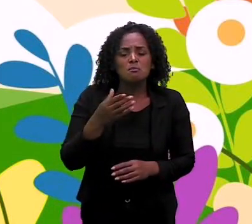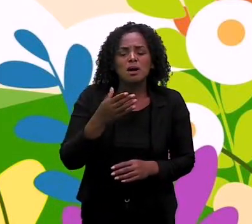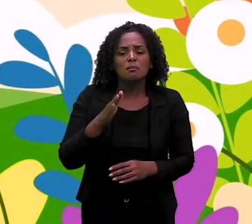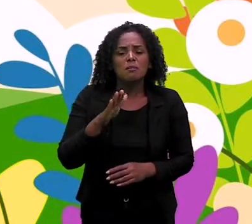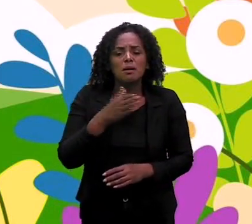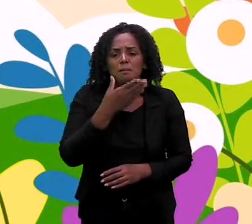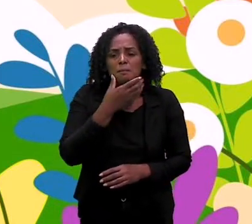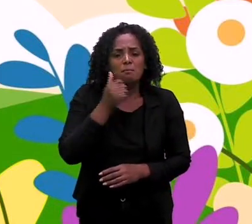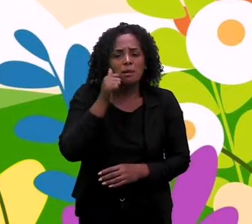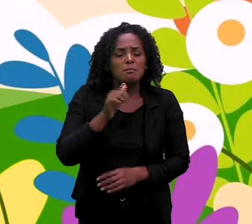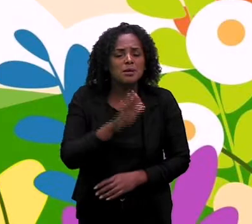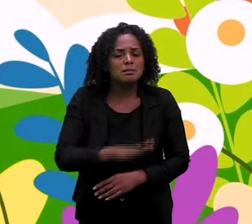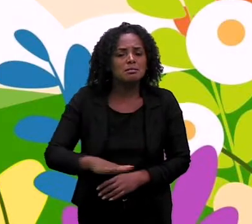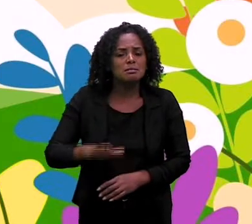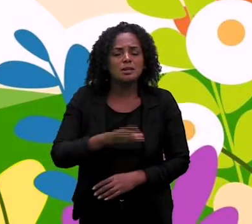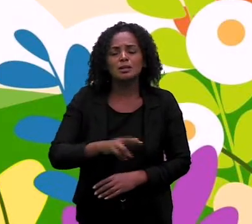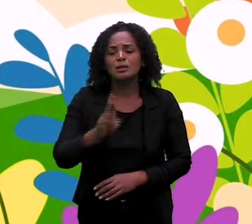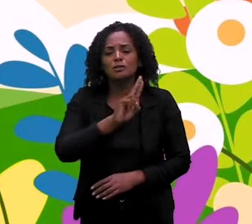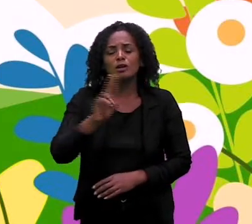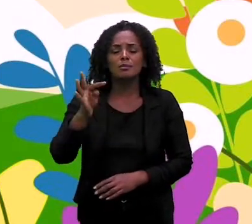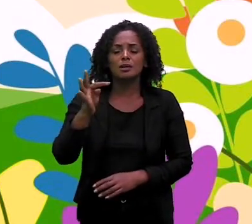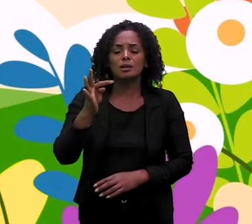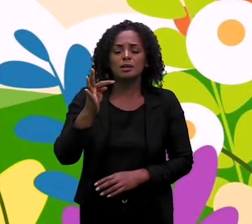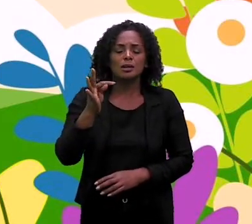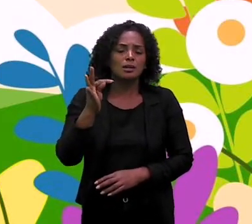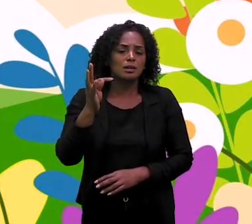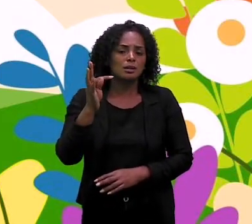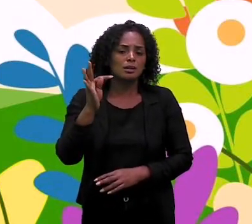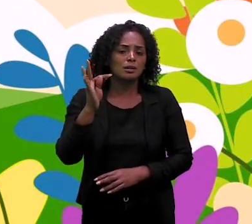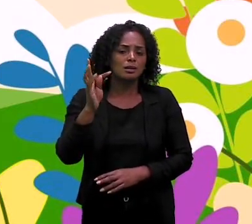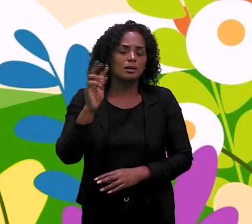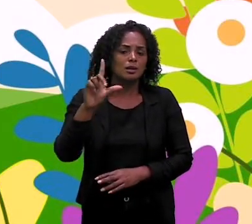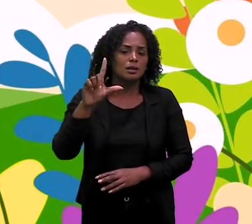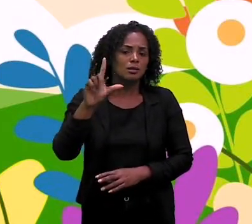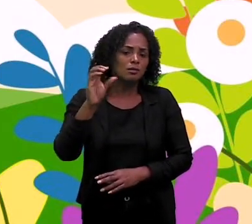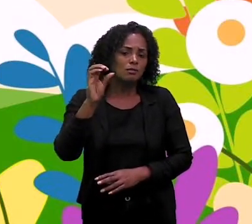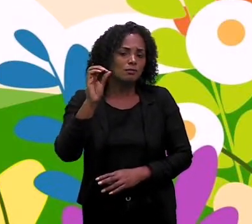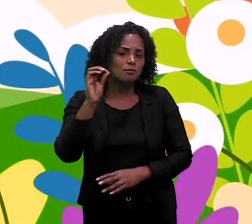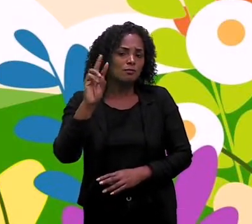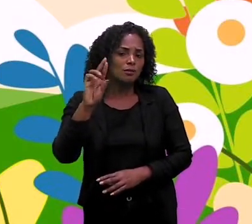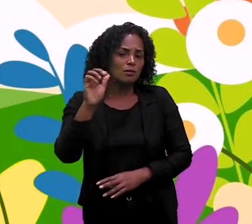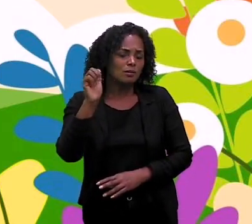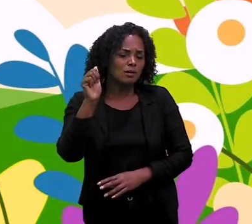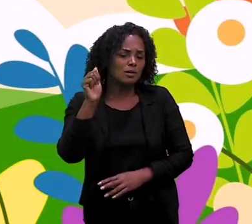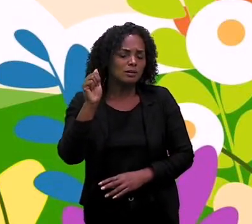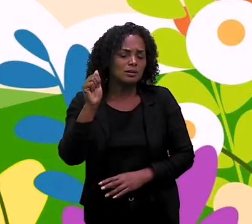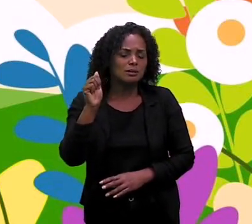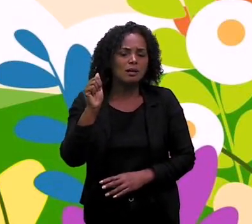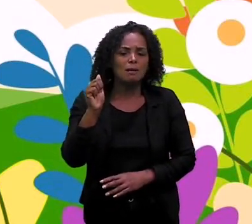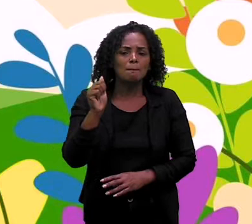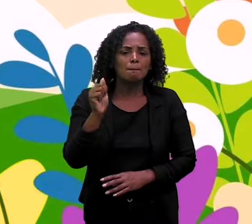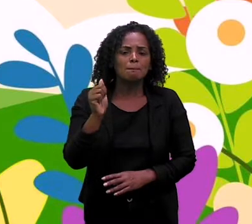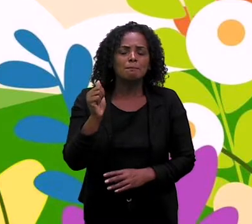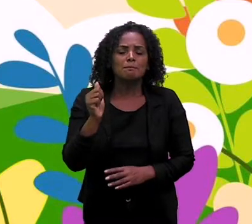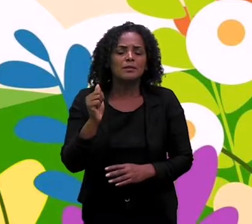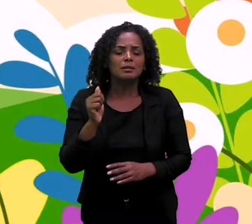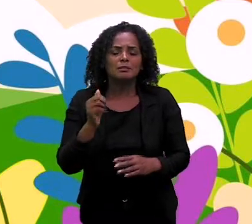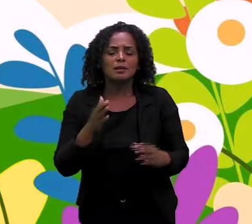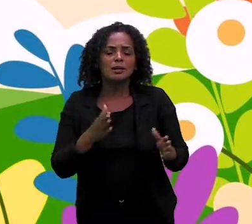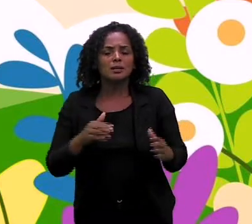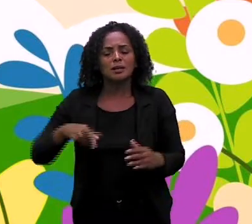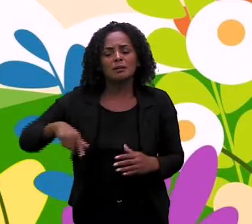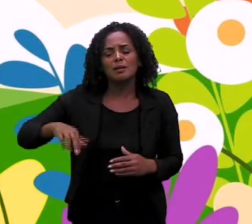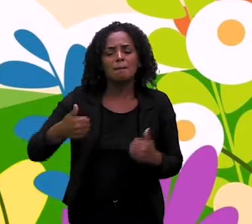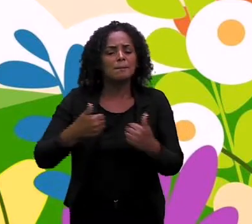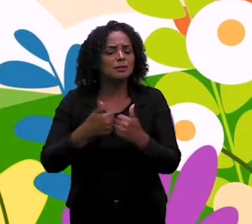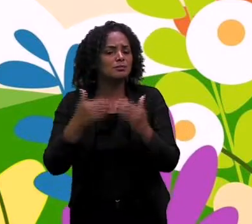Flora caminhava perto de sua casa. No meio do caminho, ela escutou um